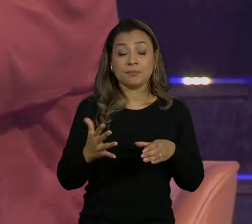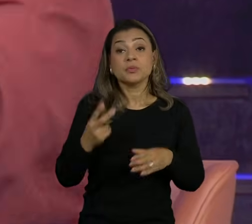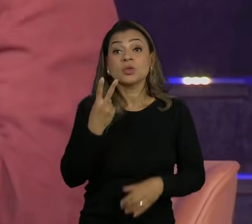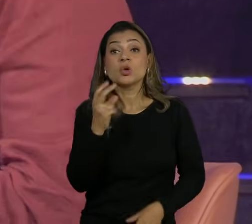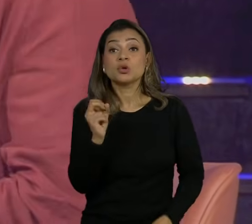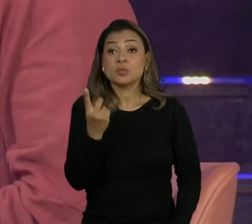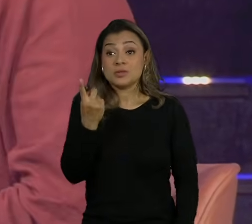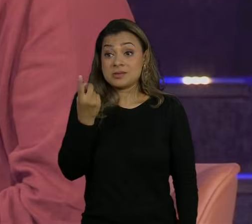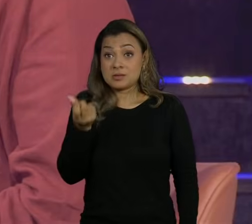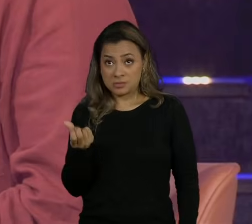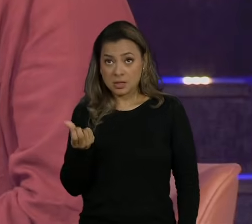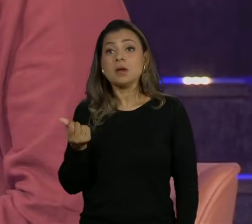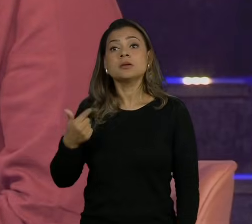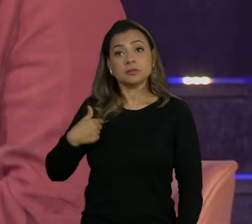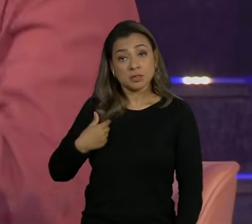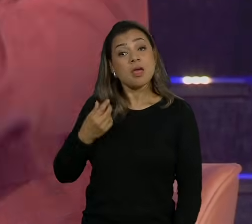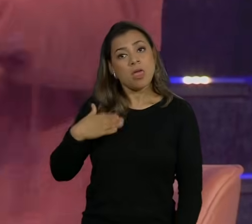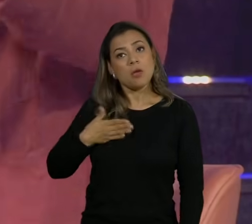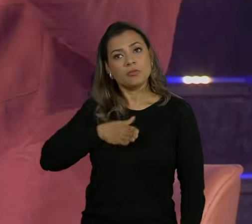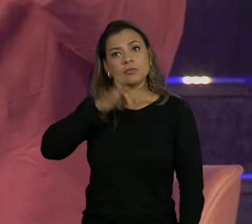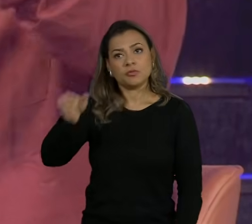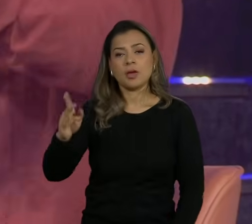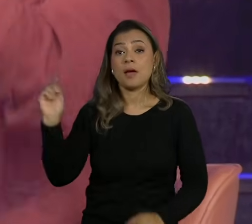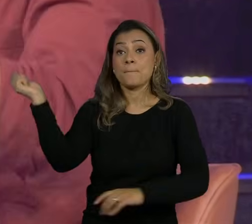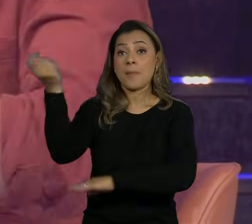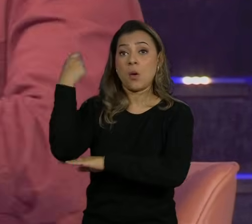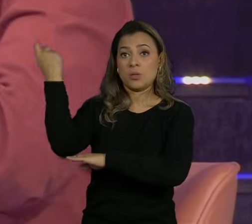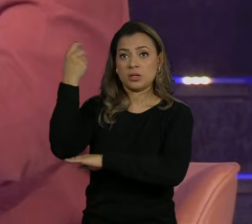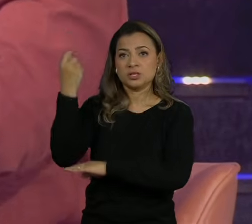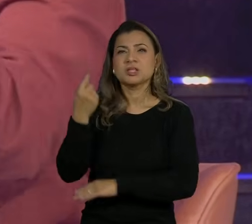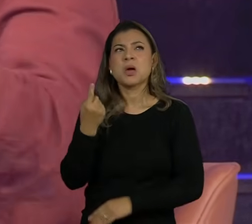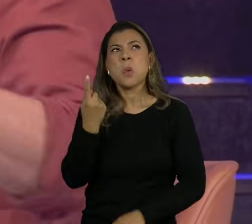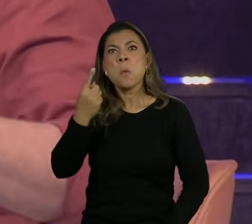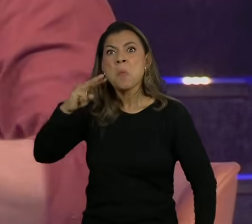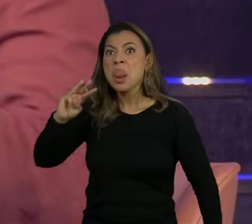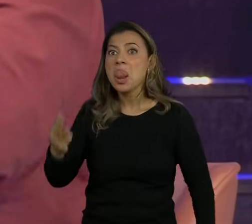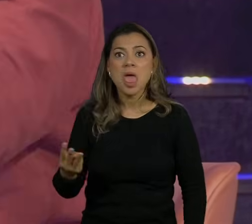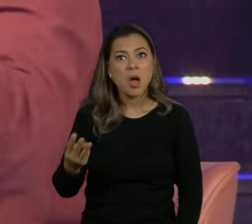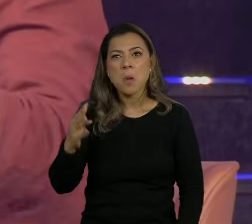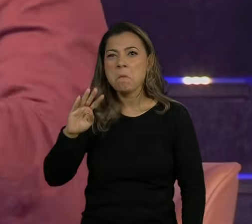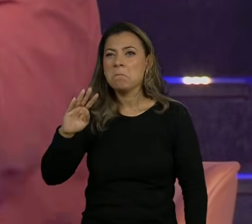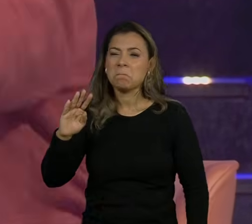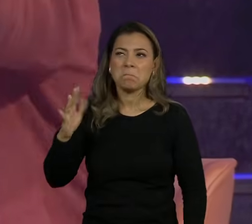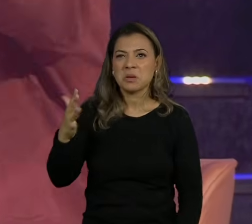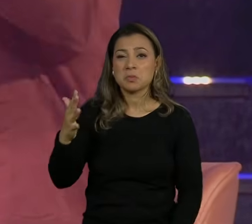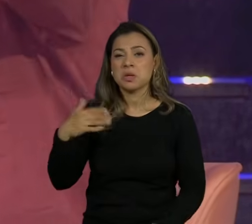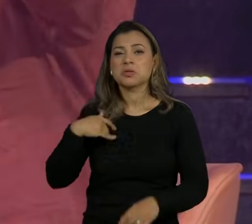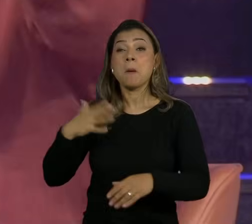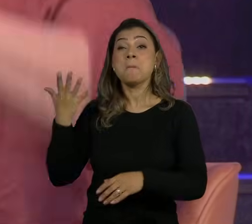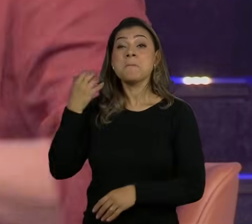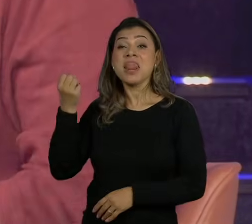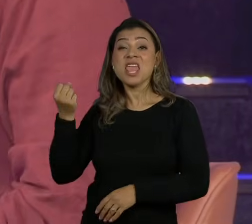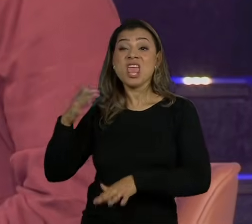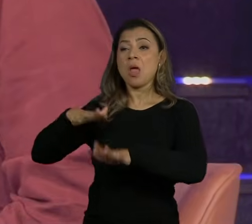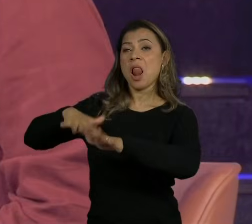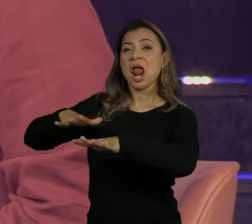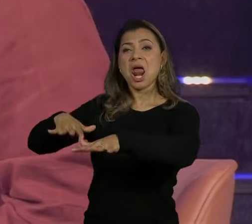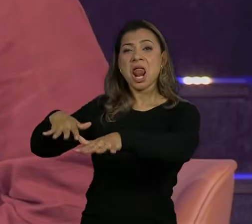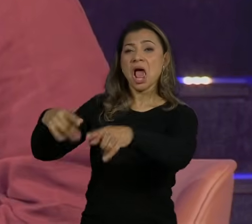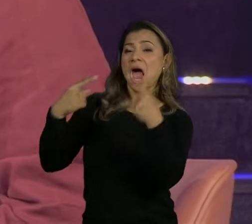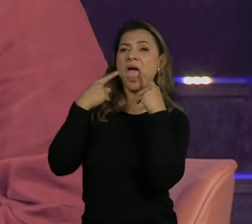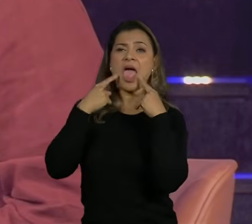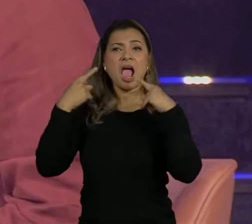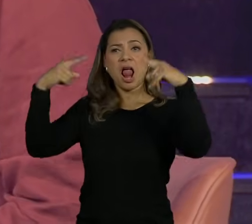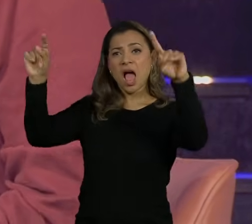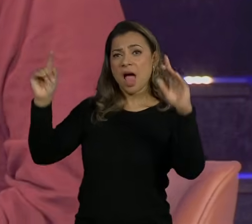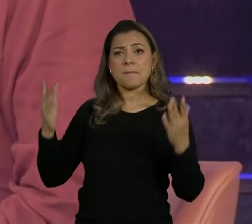estava lá, né, Avenida Paulista, está 1,5 milhão de branquinhos histéricos, né, reclamando contra a